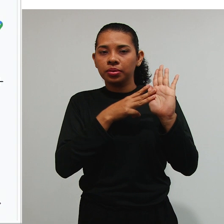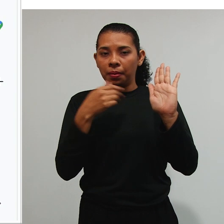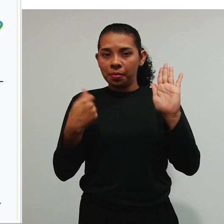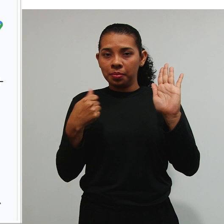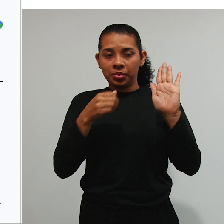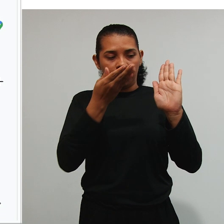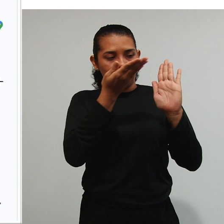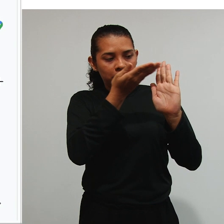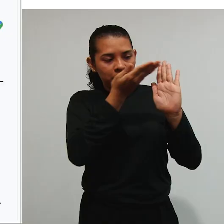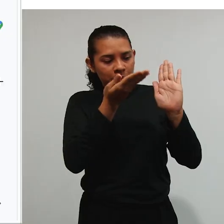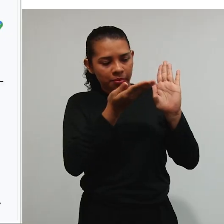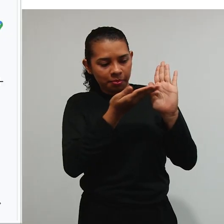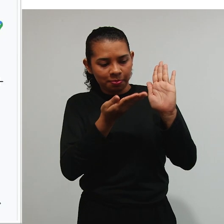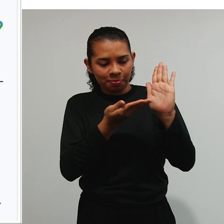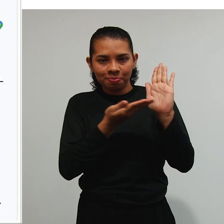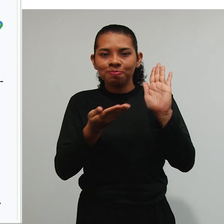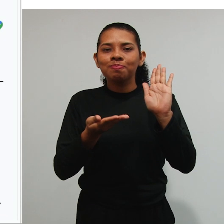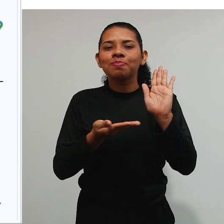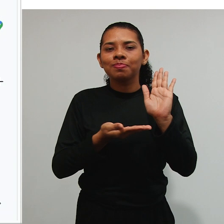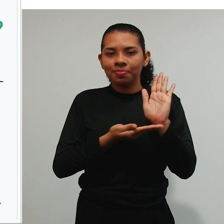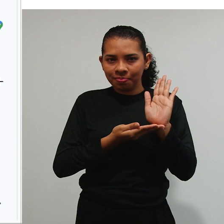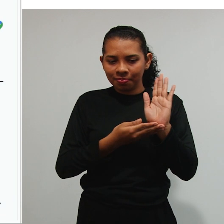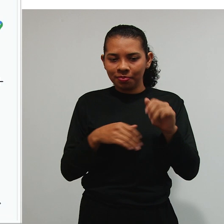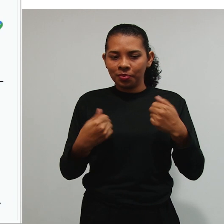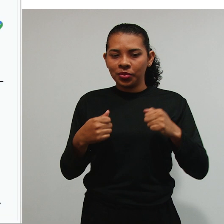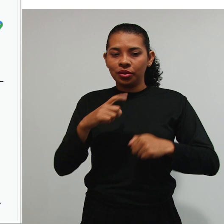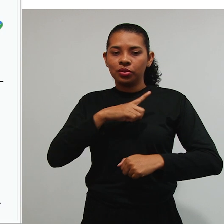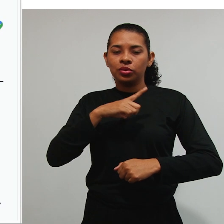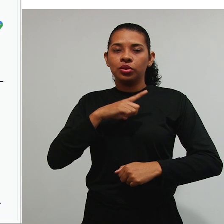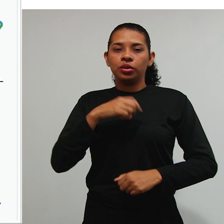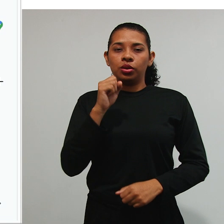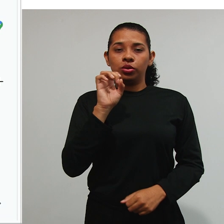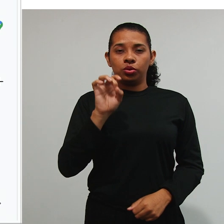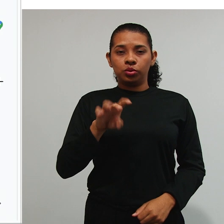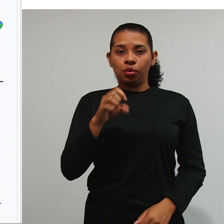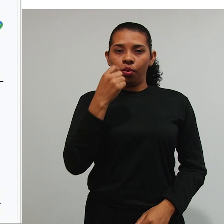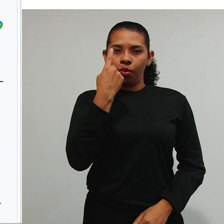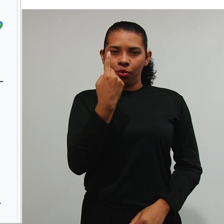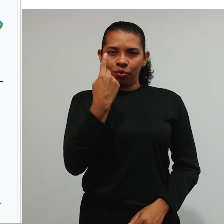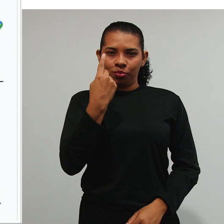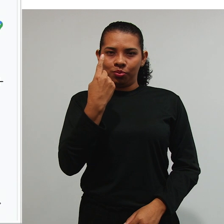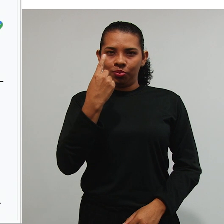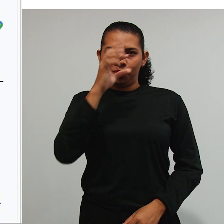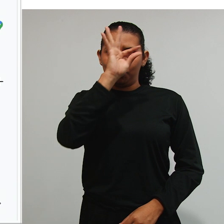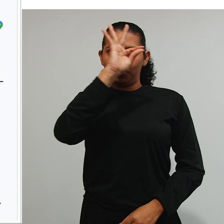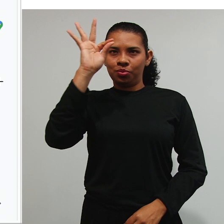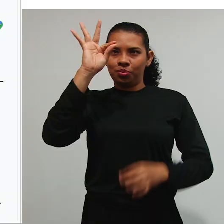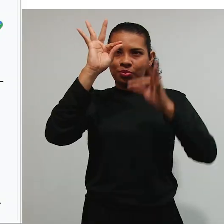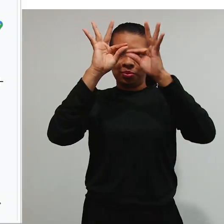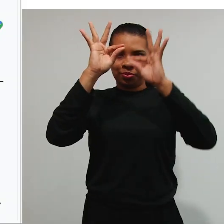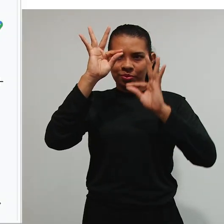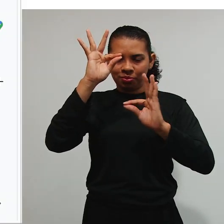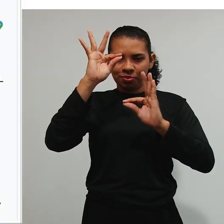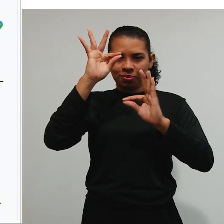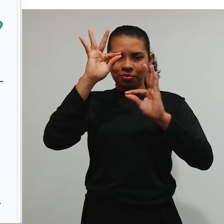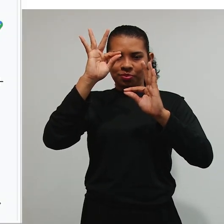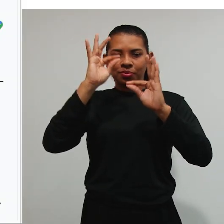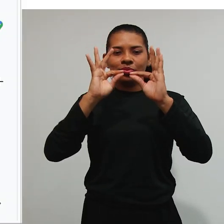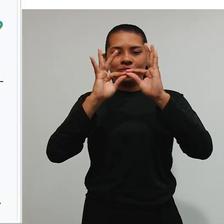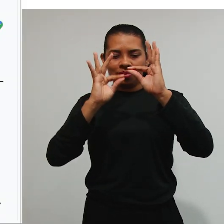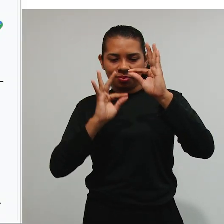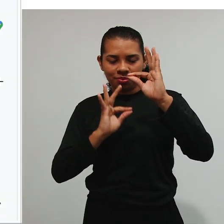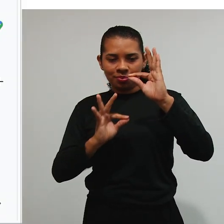tenho sempre um espaço, tá vendo? Não são 2, não são 3, é um espaçamento, tá bom? É um espaço